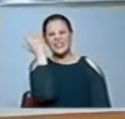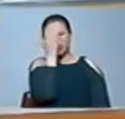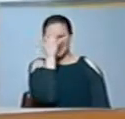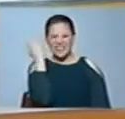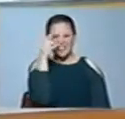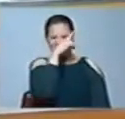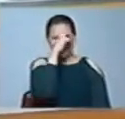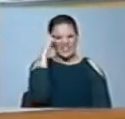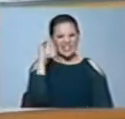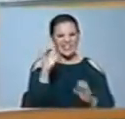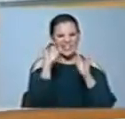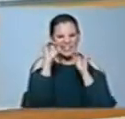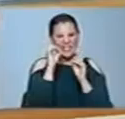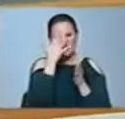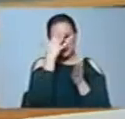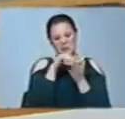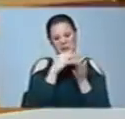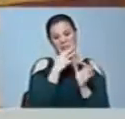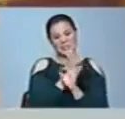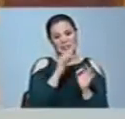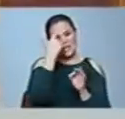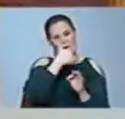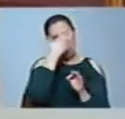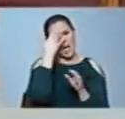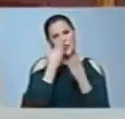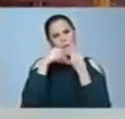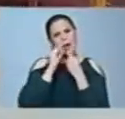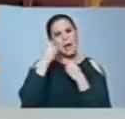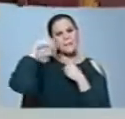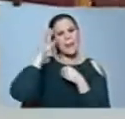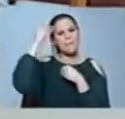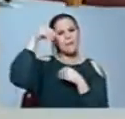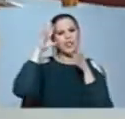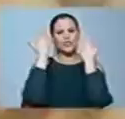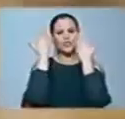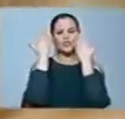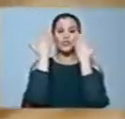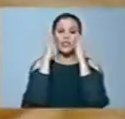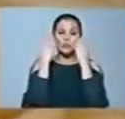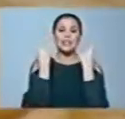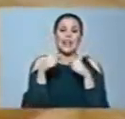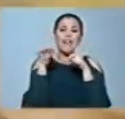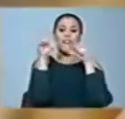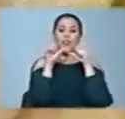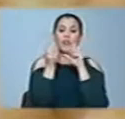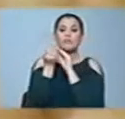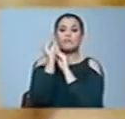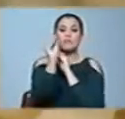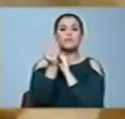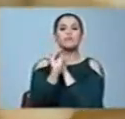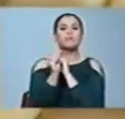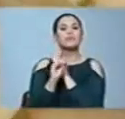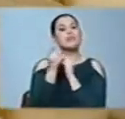tem dificuldade nenhuma e resulta sempre bairro acho que temos mais algumas faltas vamos lá a ver se nos vão como se eles vão mostrar